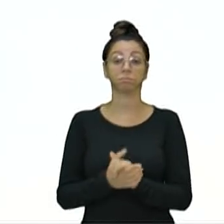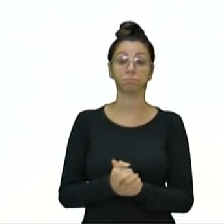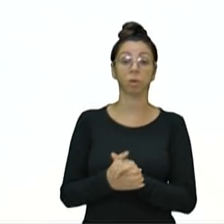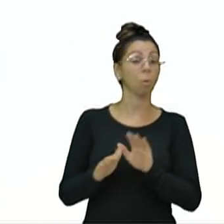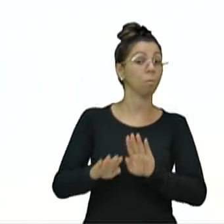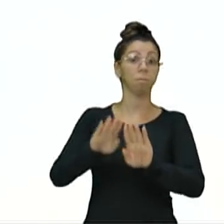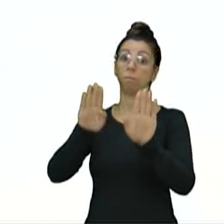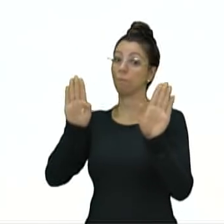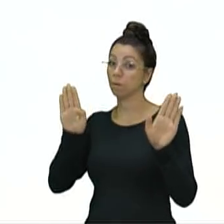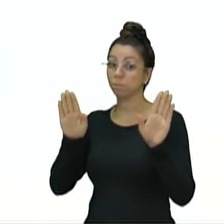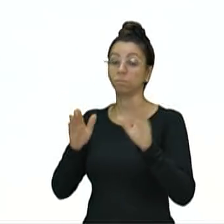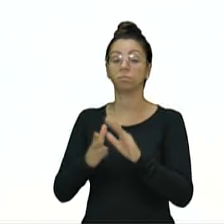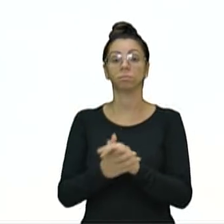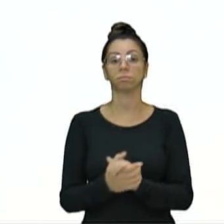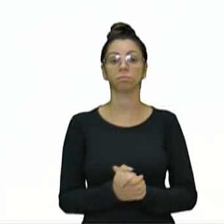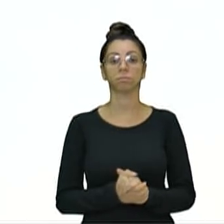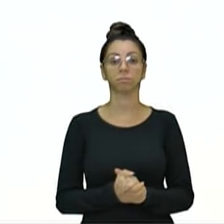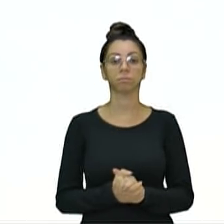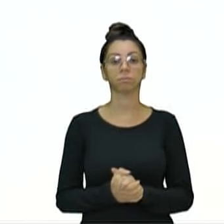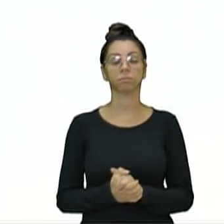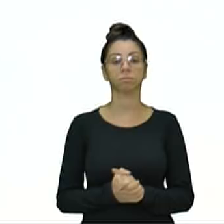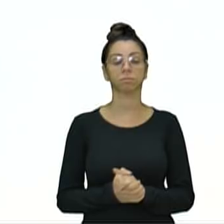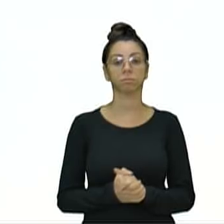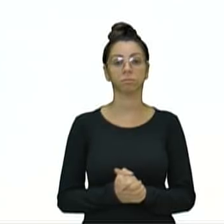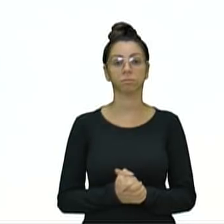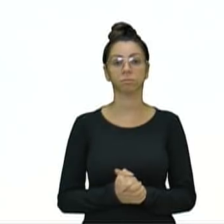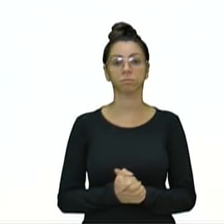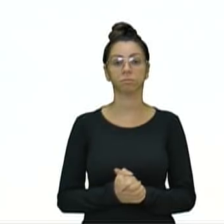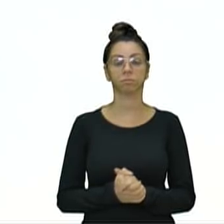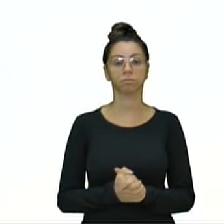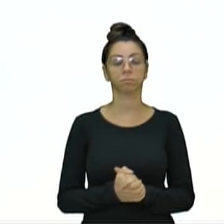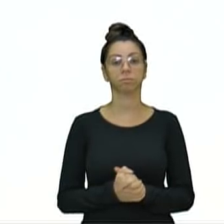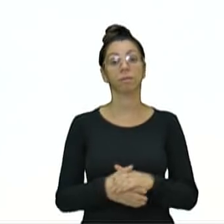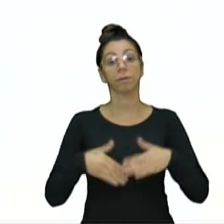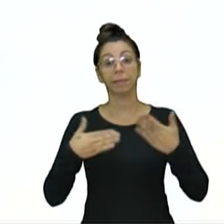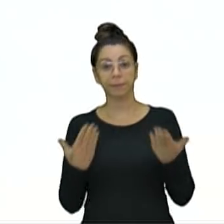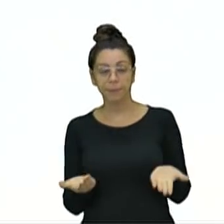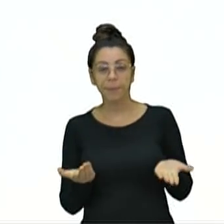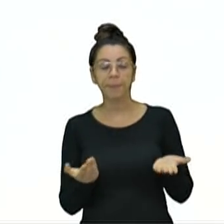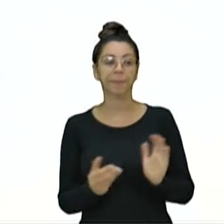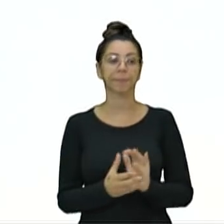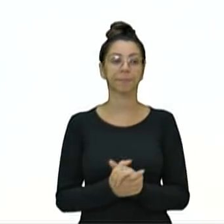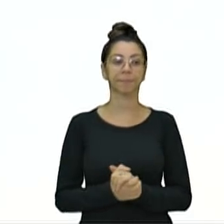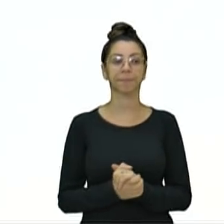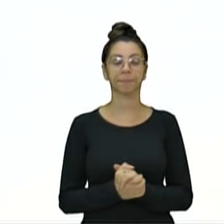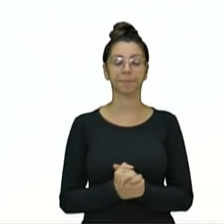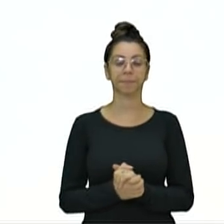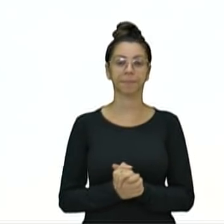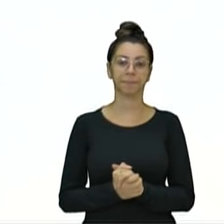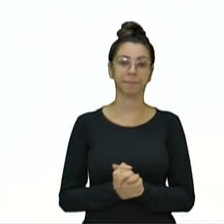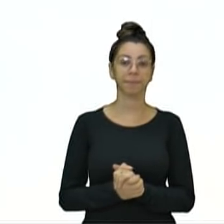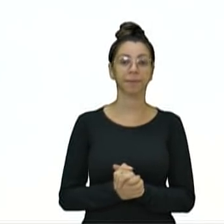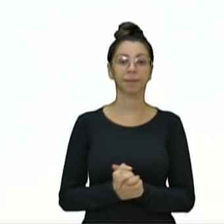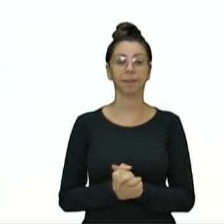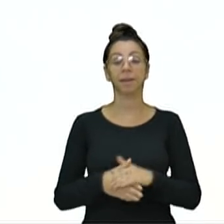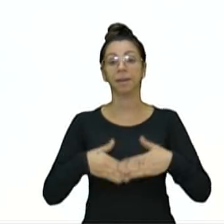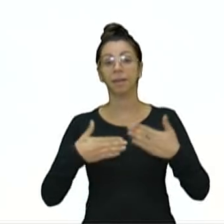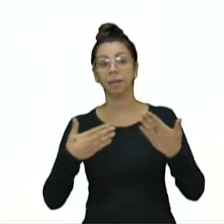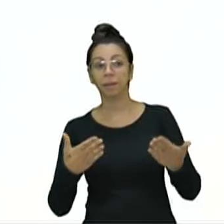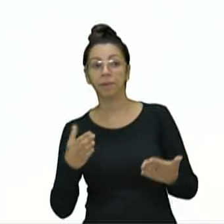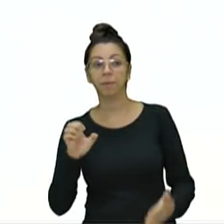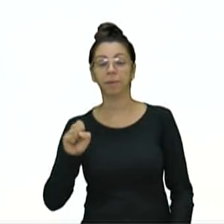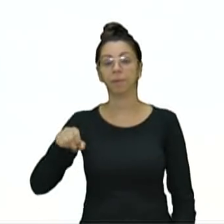aula passada, however, contudo, entretanto, e although ou despite, que é apesar de,